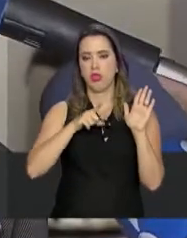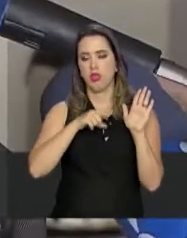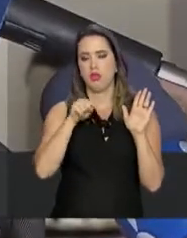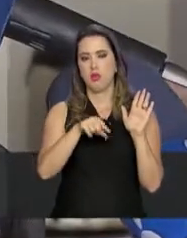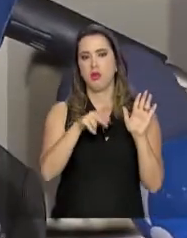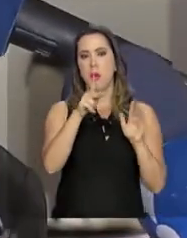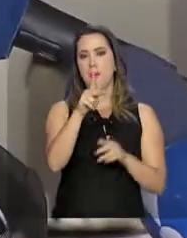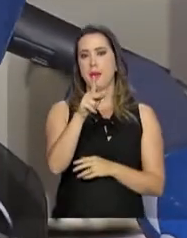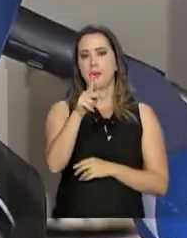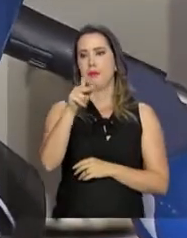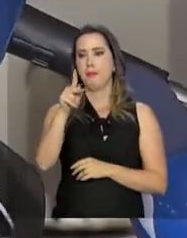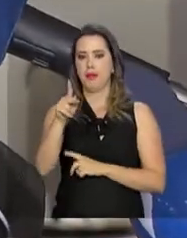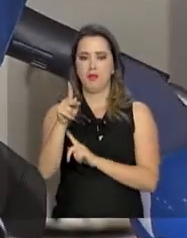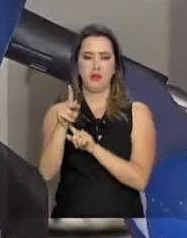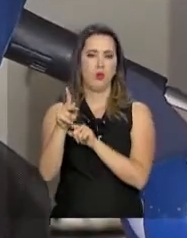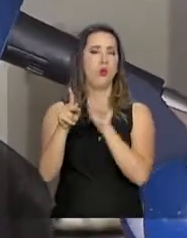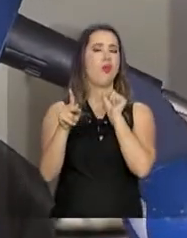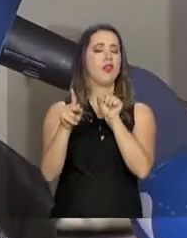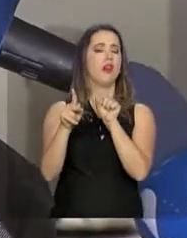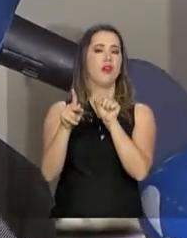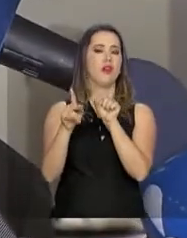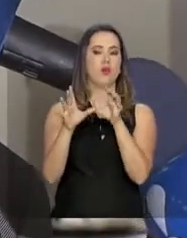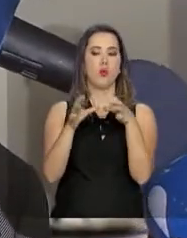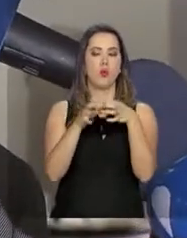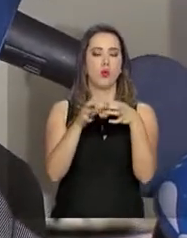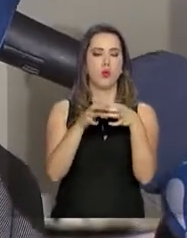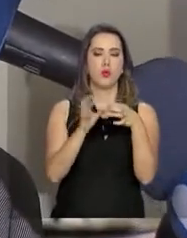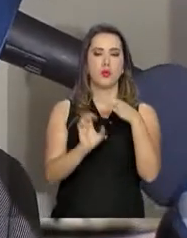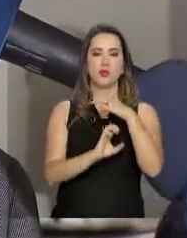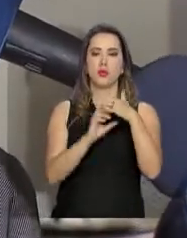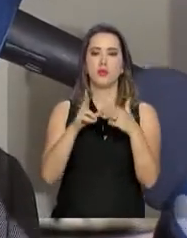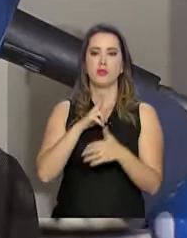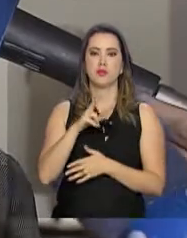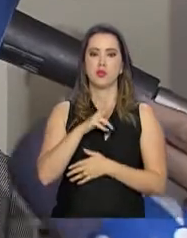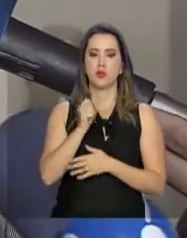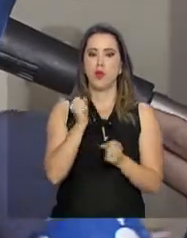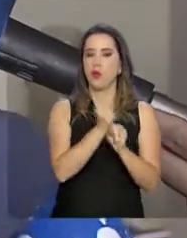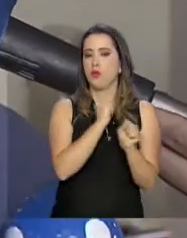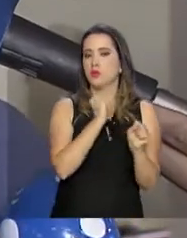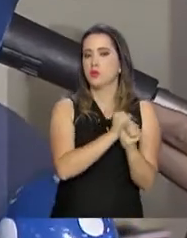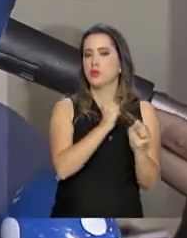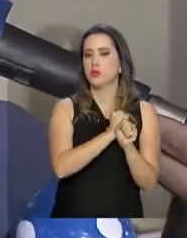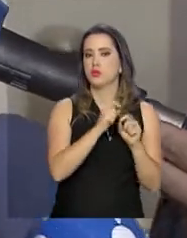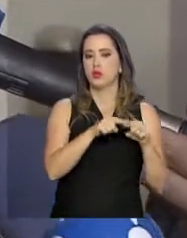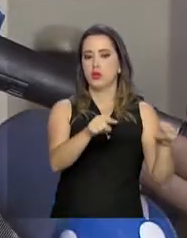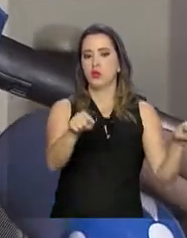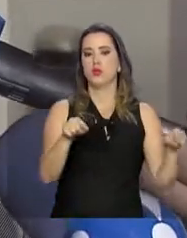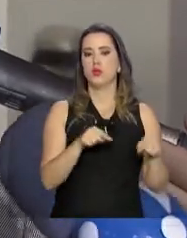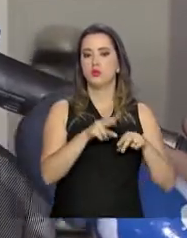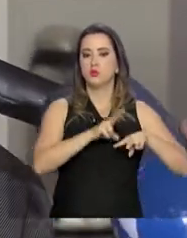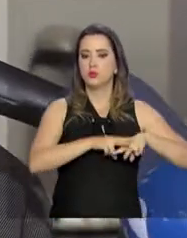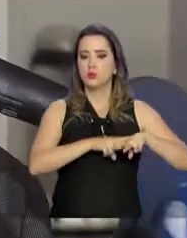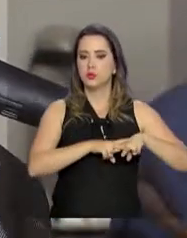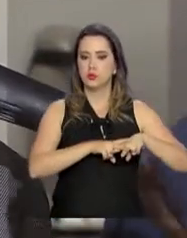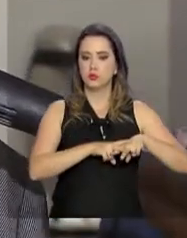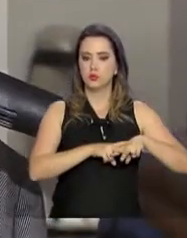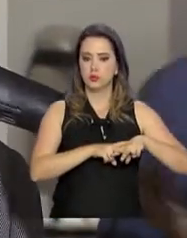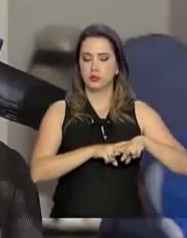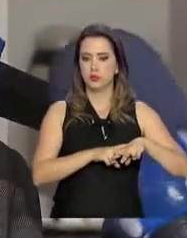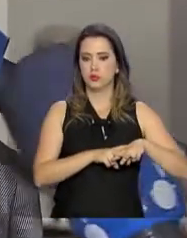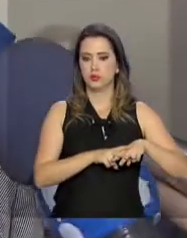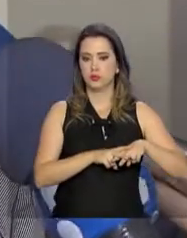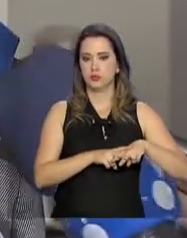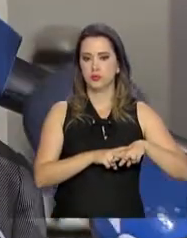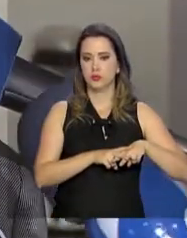ppps o que é isso o setor público ele vem constrói nos presídios unidades prisionais e